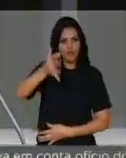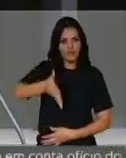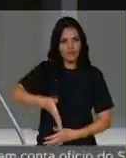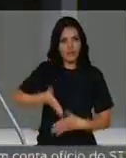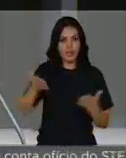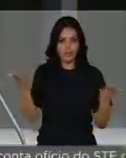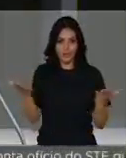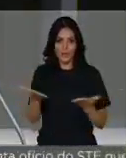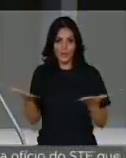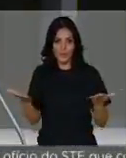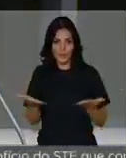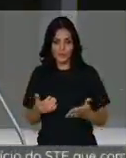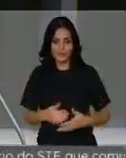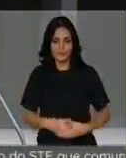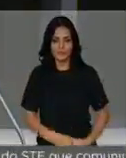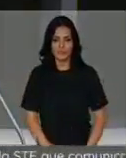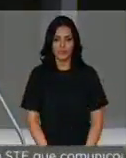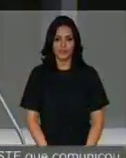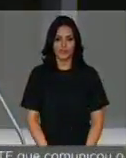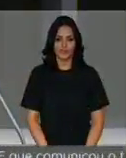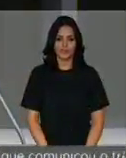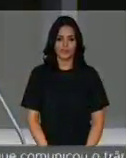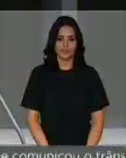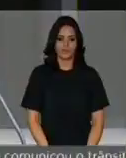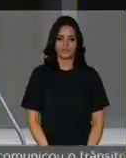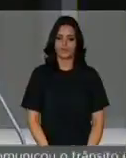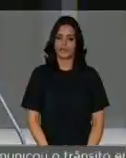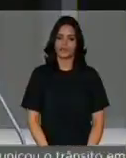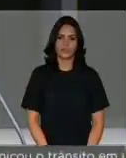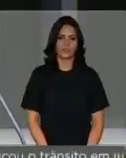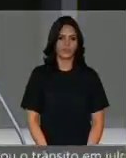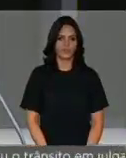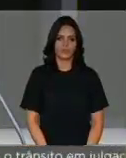de hoje nesta casa,